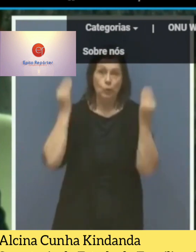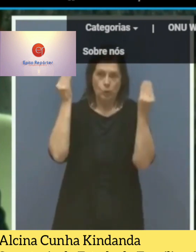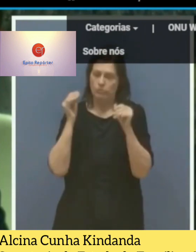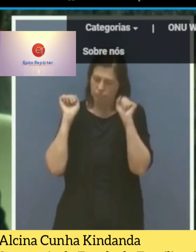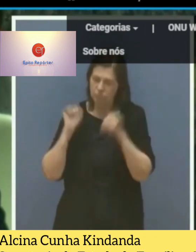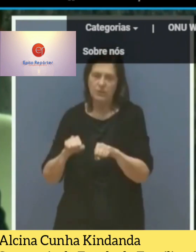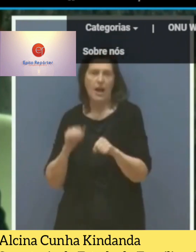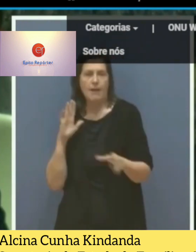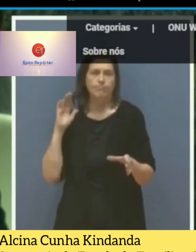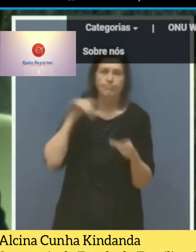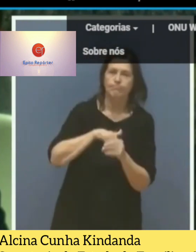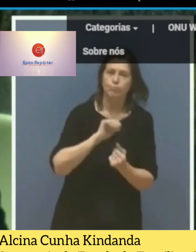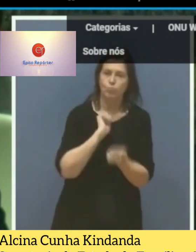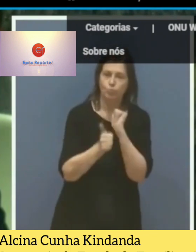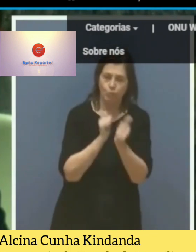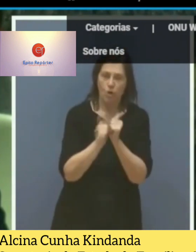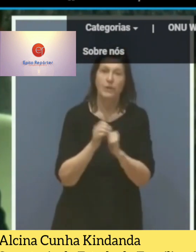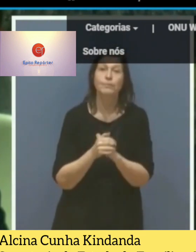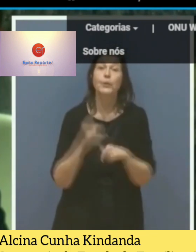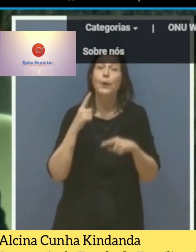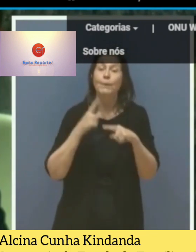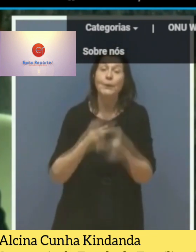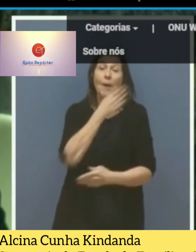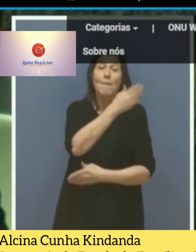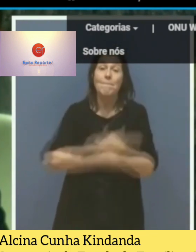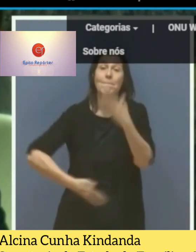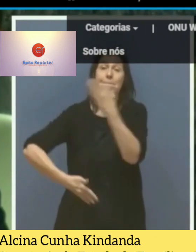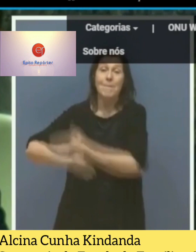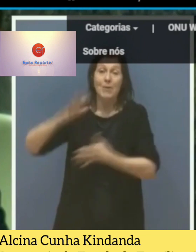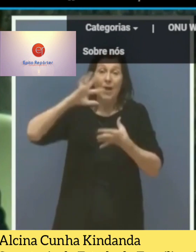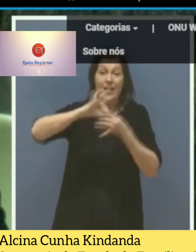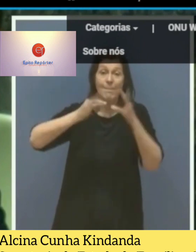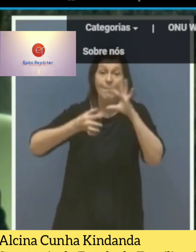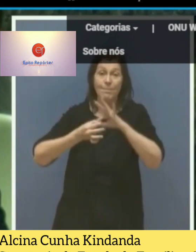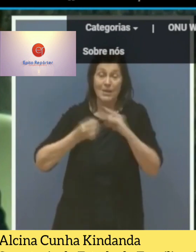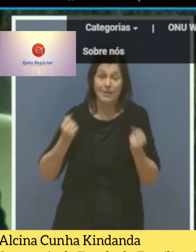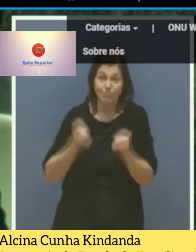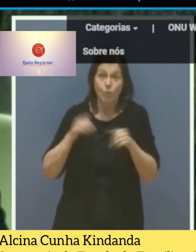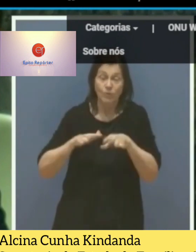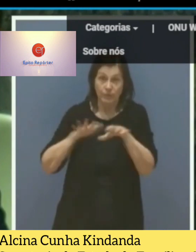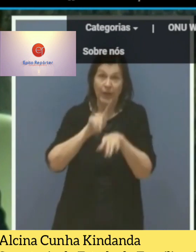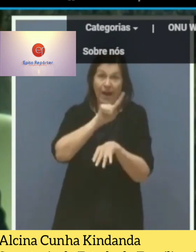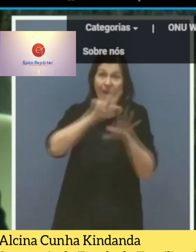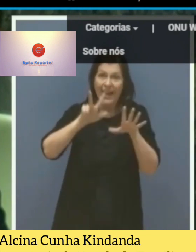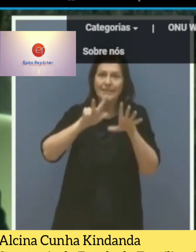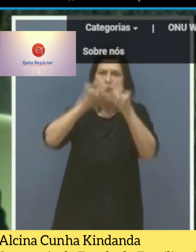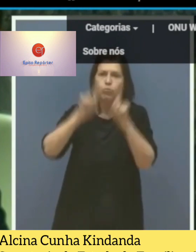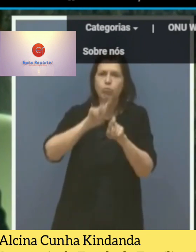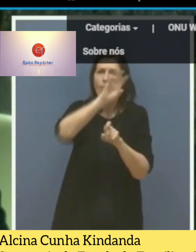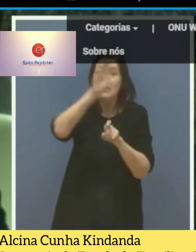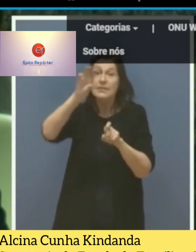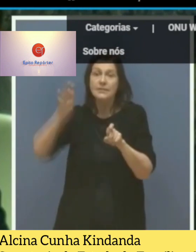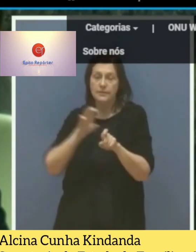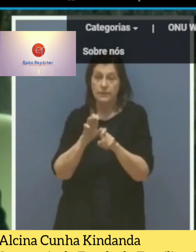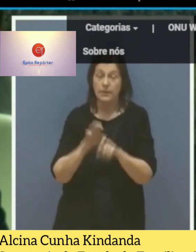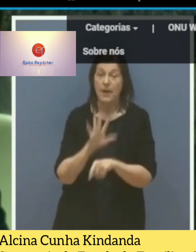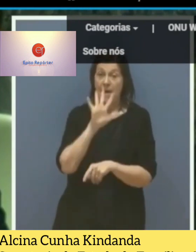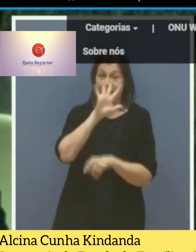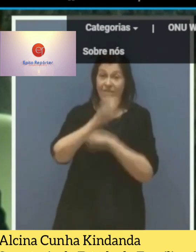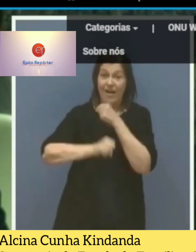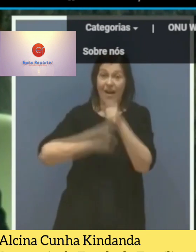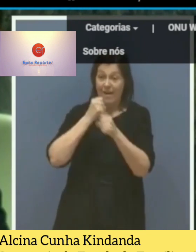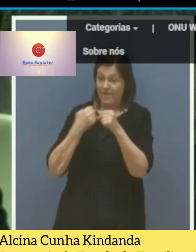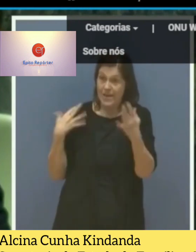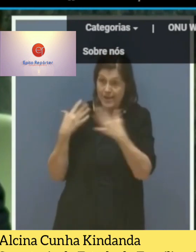representado nas 18 províncias do país Angola pois 5 anos de prática desportiva registou várias conquistas